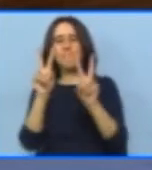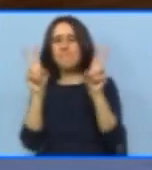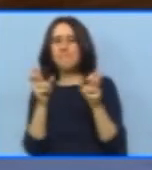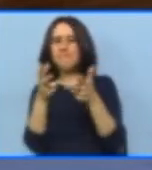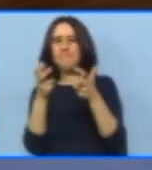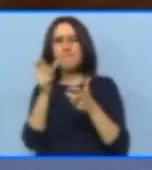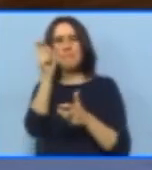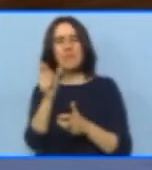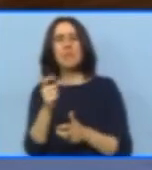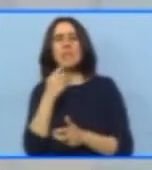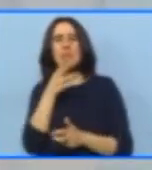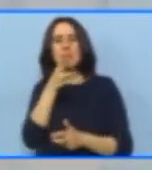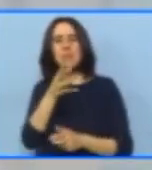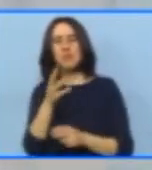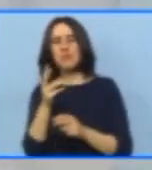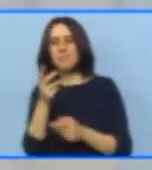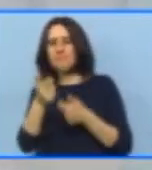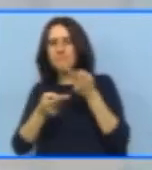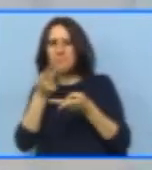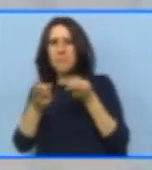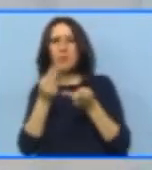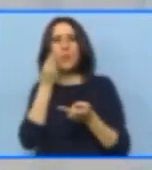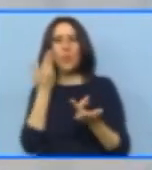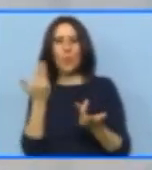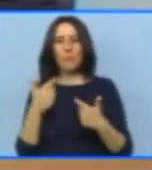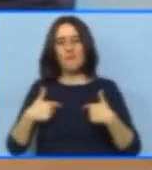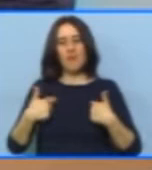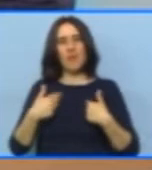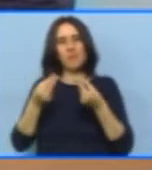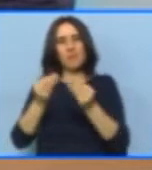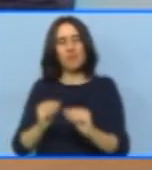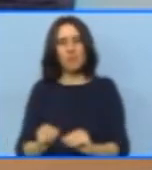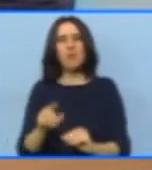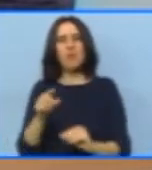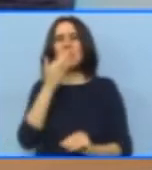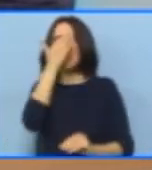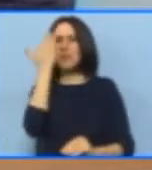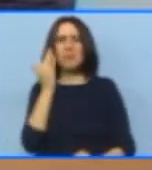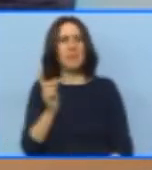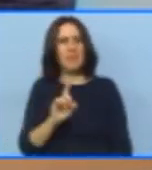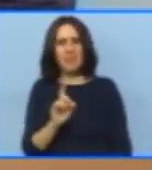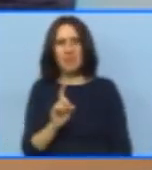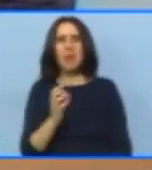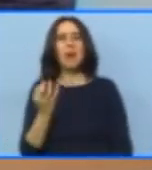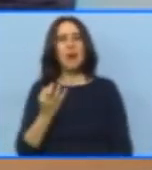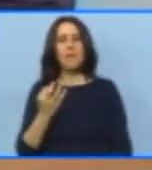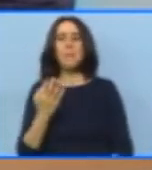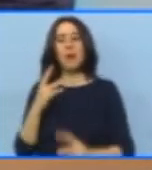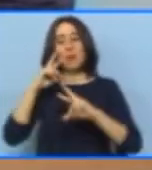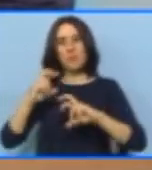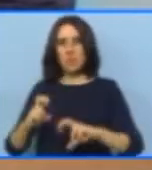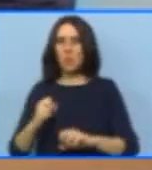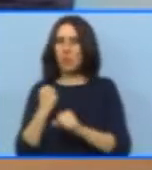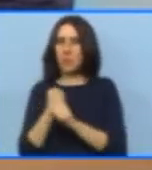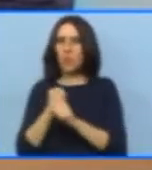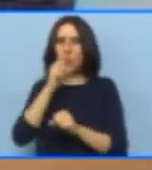de o dizer e de o ver, e pusemos mãos à obra. Não foi muito difícil, implicou muito trabalho de investigação. O